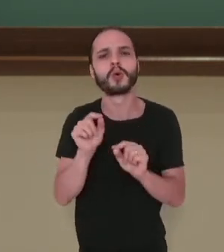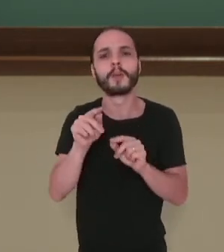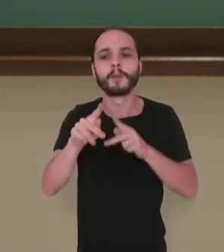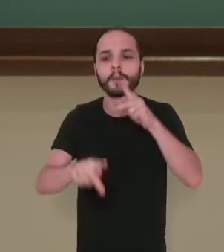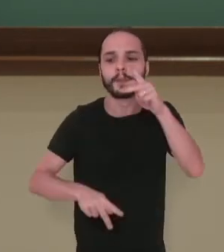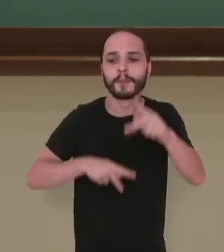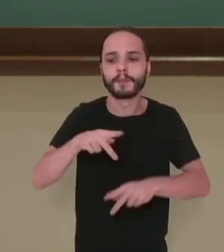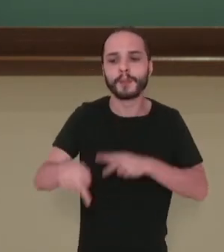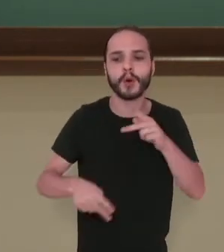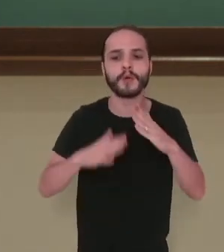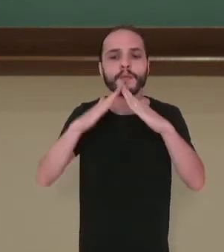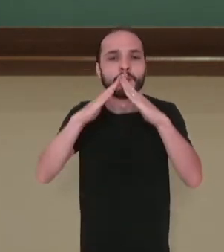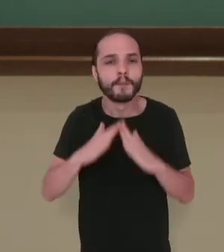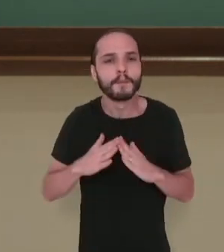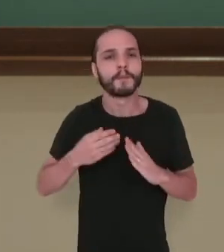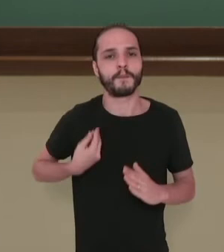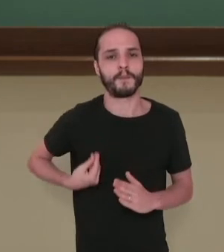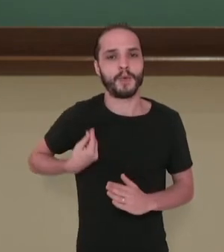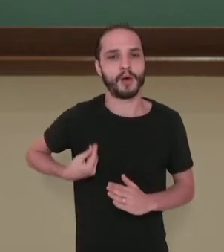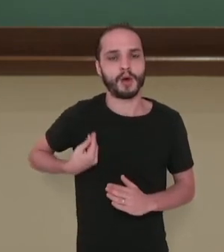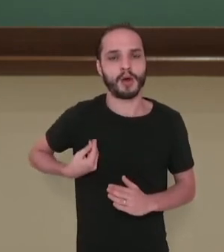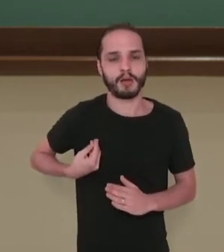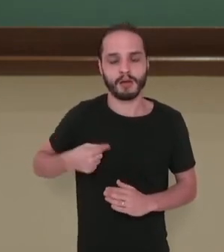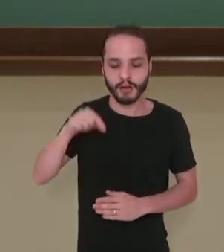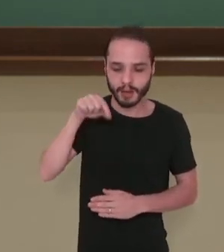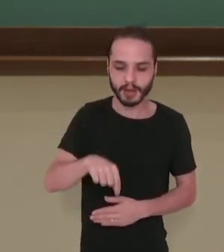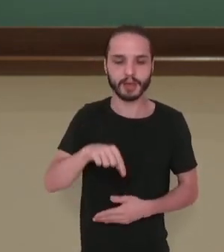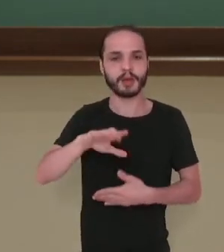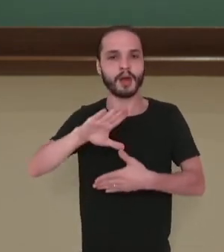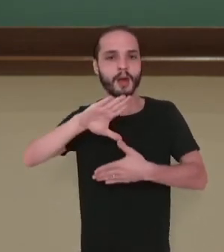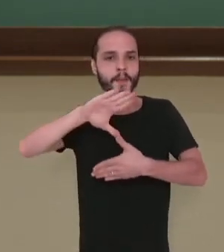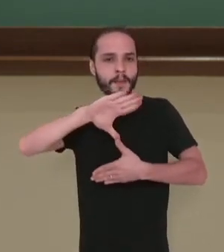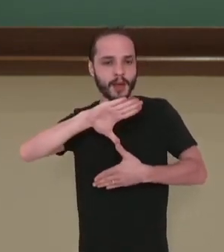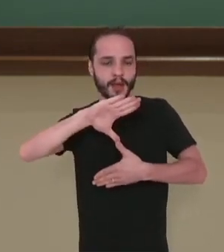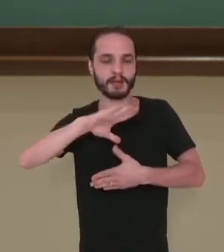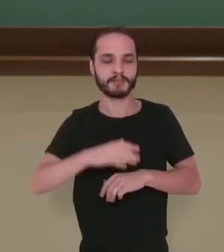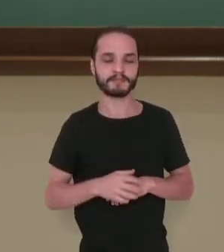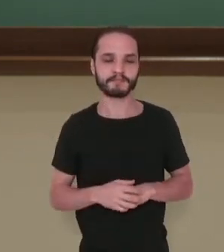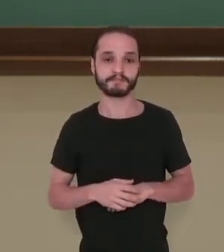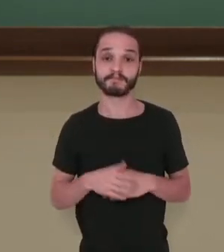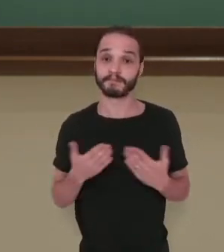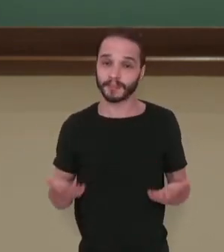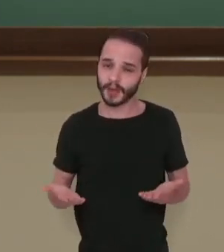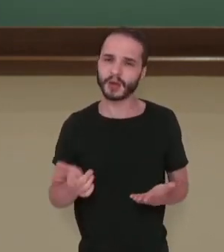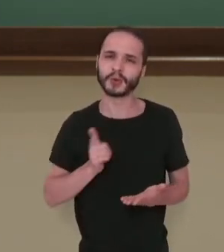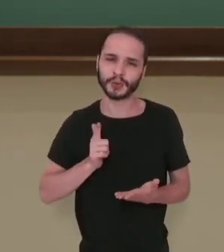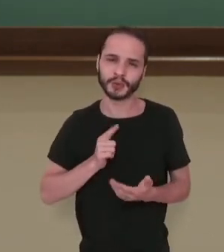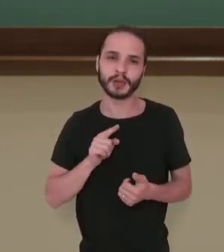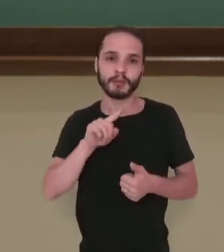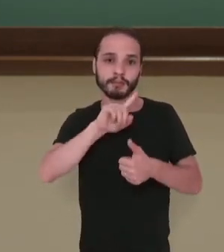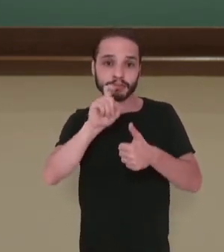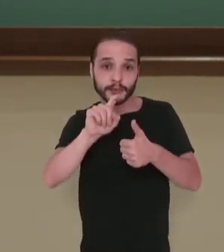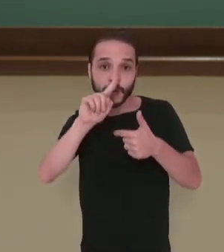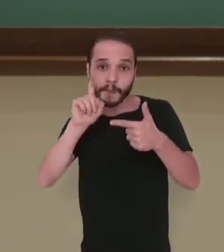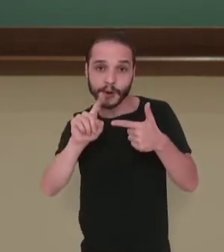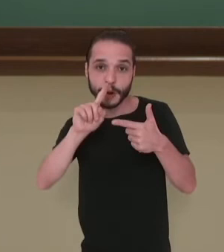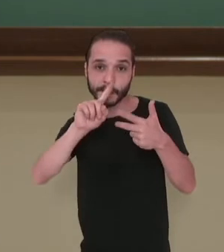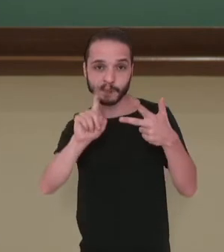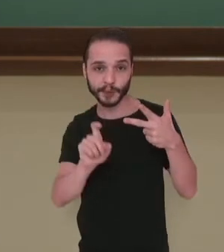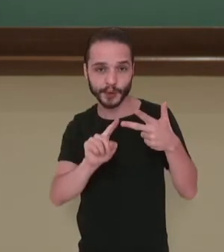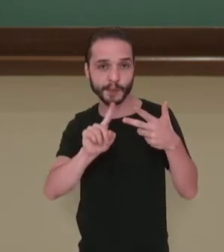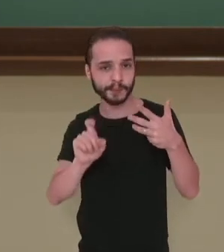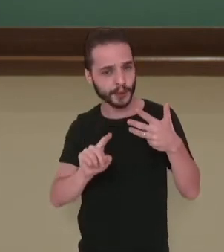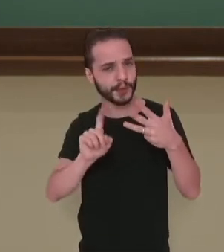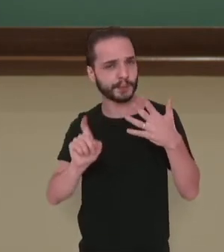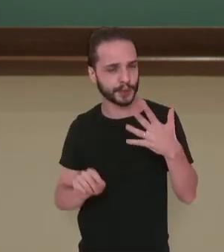aqui, que se instalaram aqui na América e que foram povoando, né? Então temos aí vários povos com